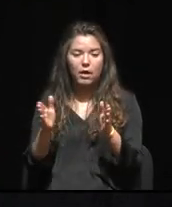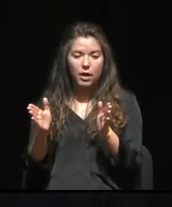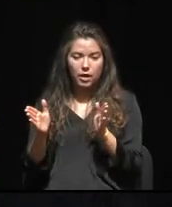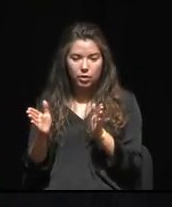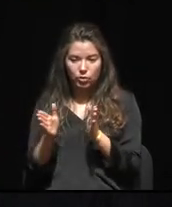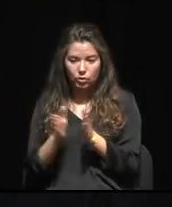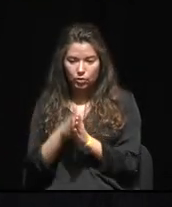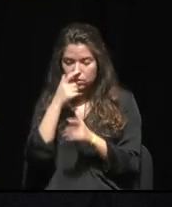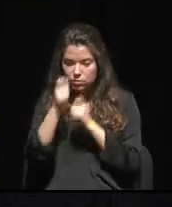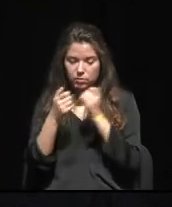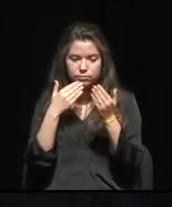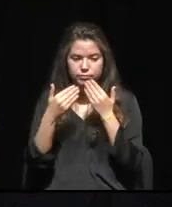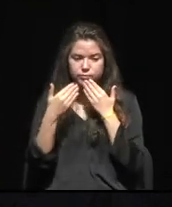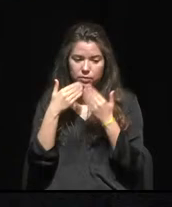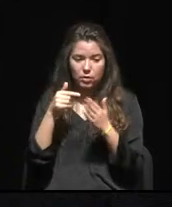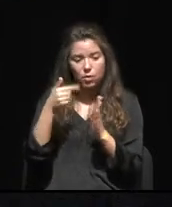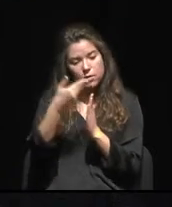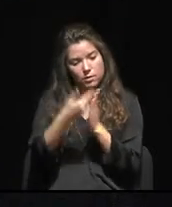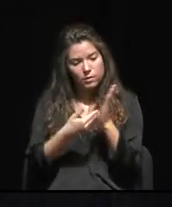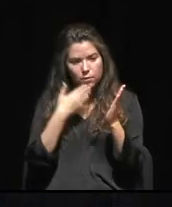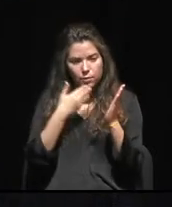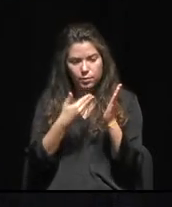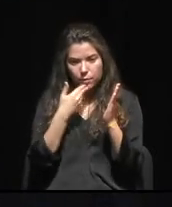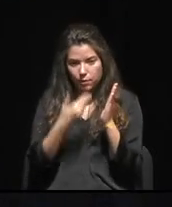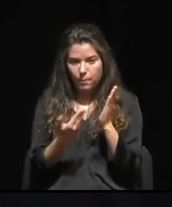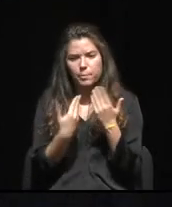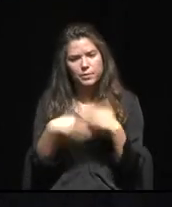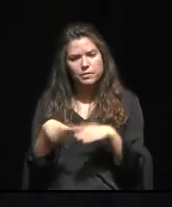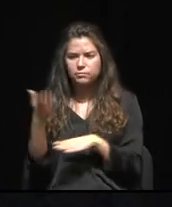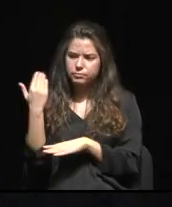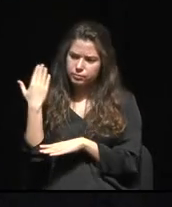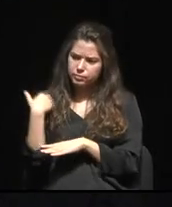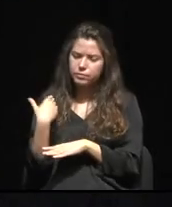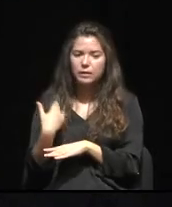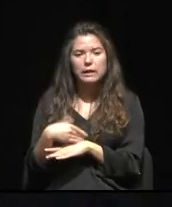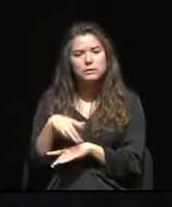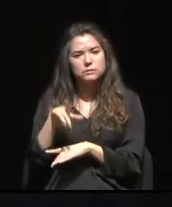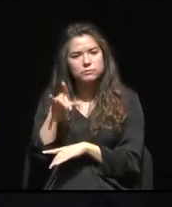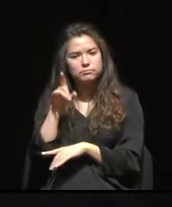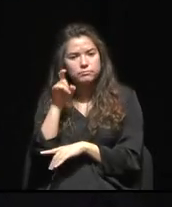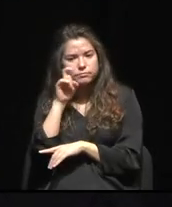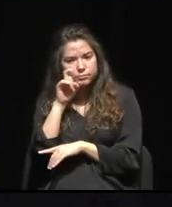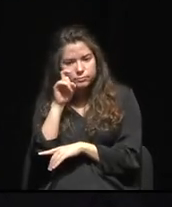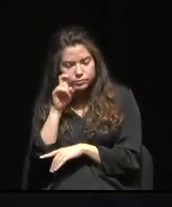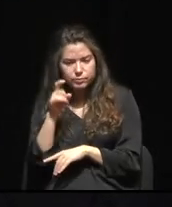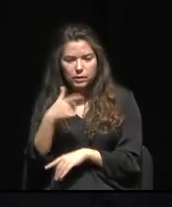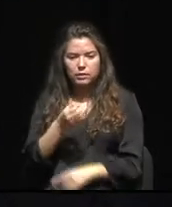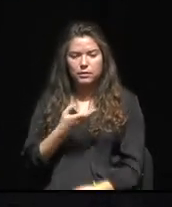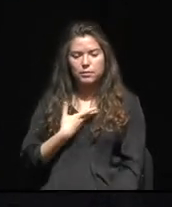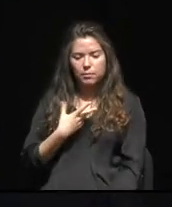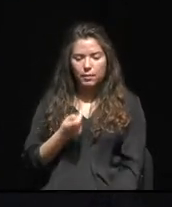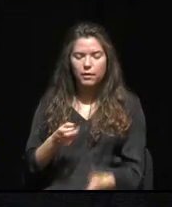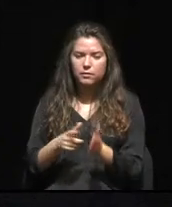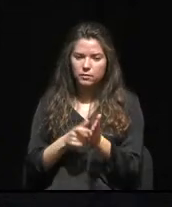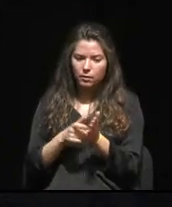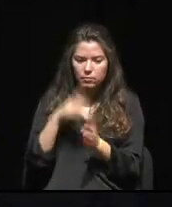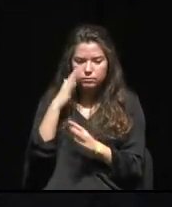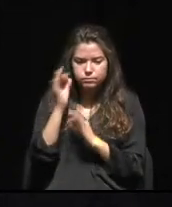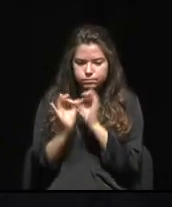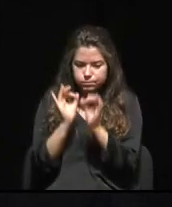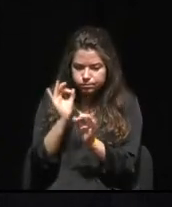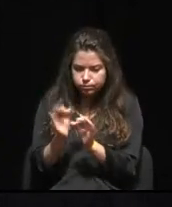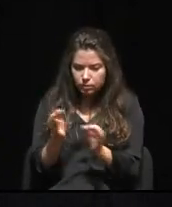petição mas na verdade já há muito tempo com várias outras intervenções zelam pela Tapada das necessidades pela sua preservação pela sua